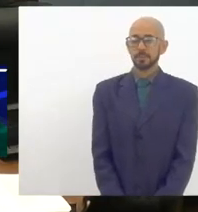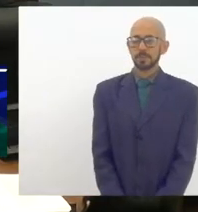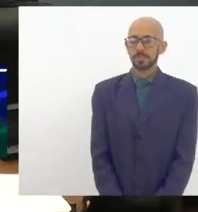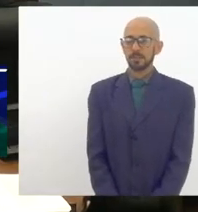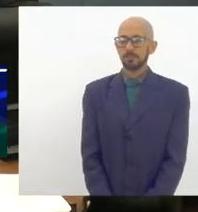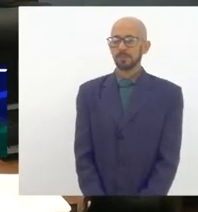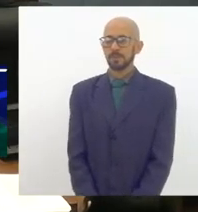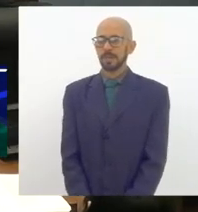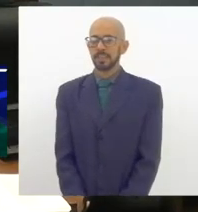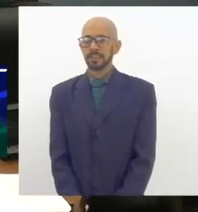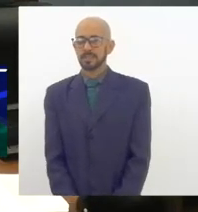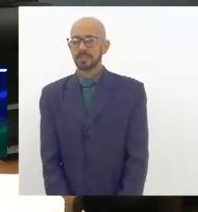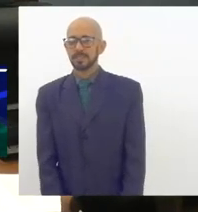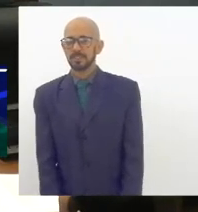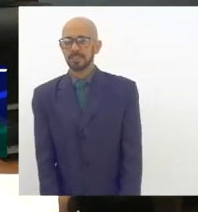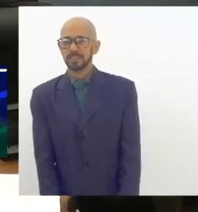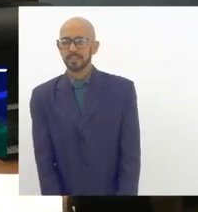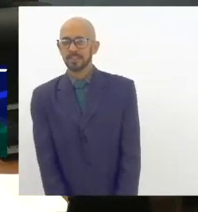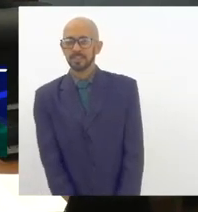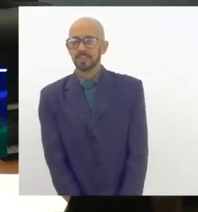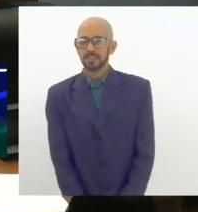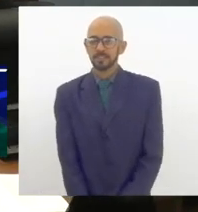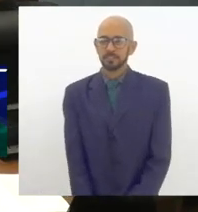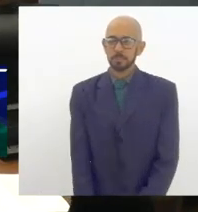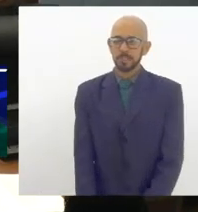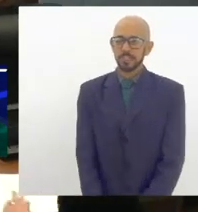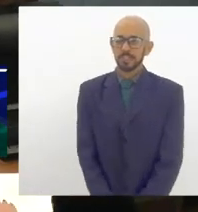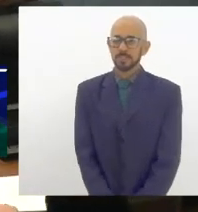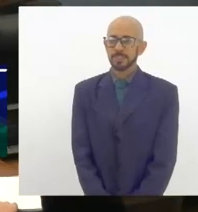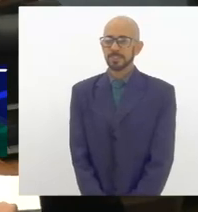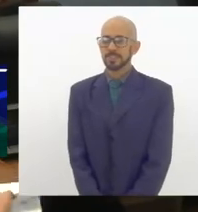a Anitta é